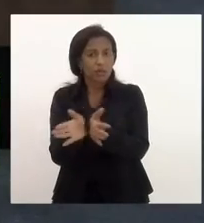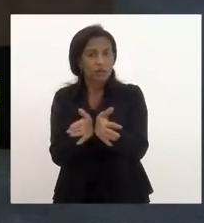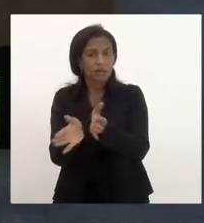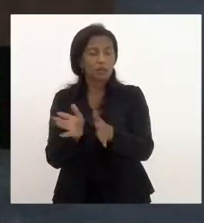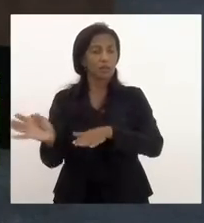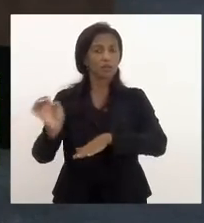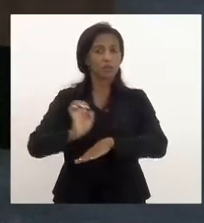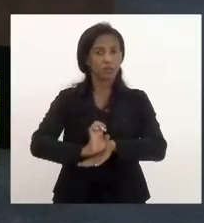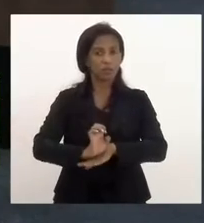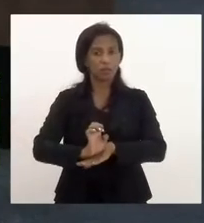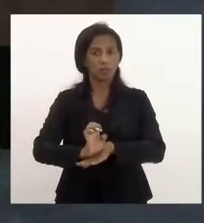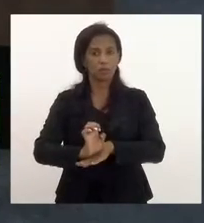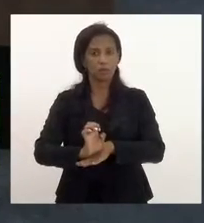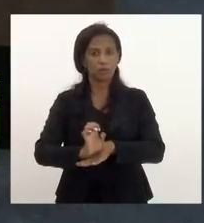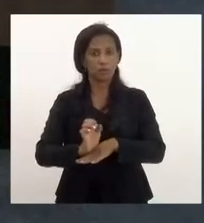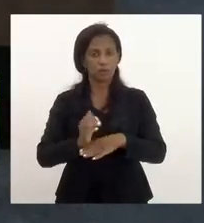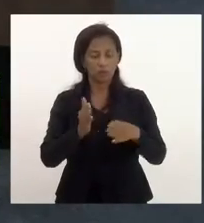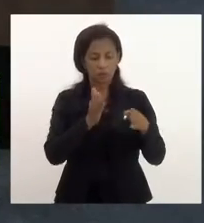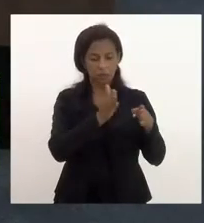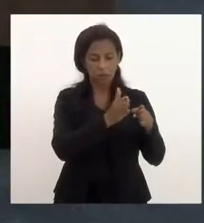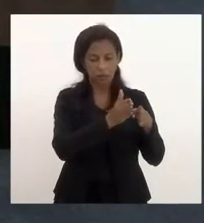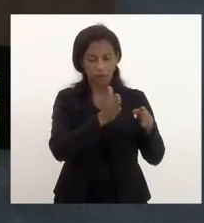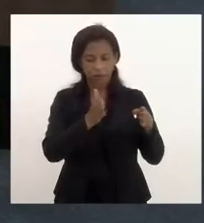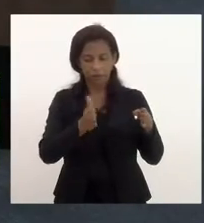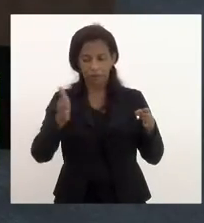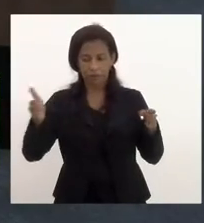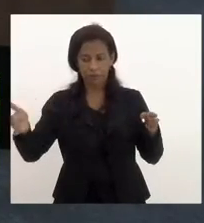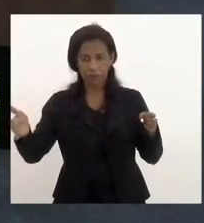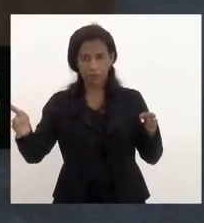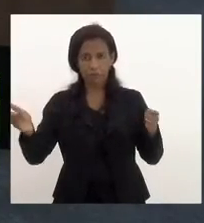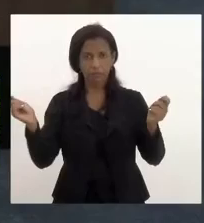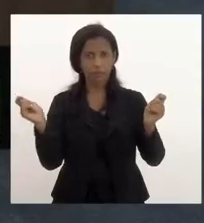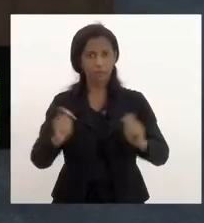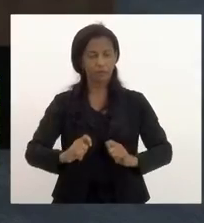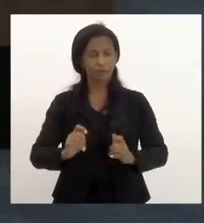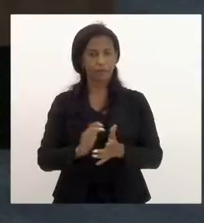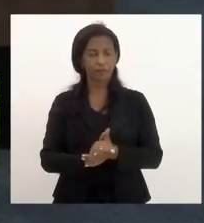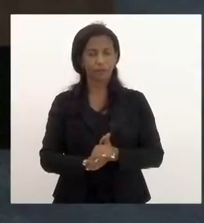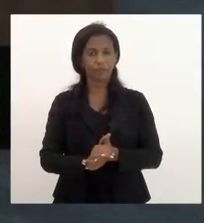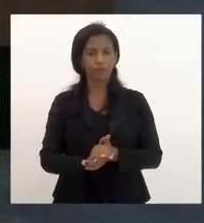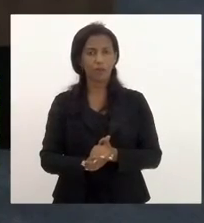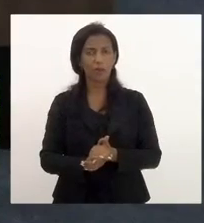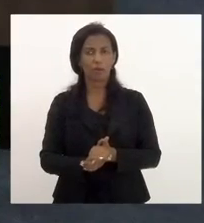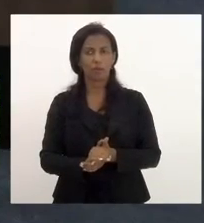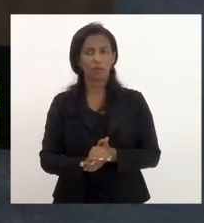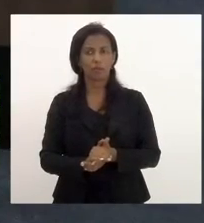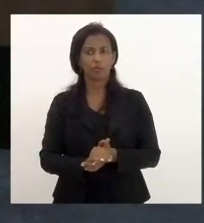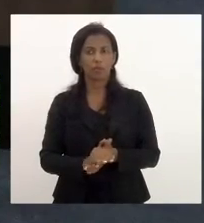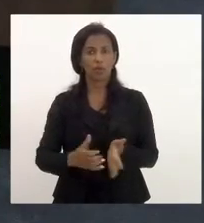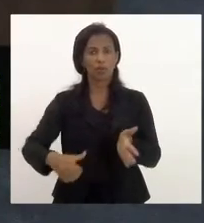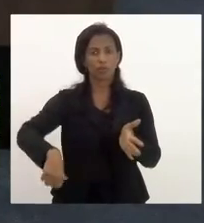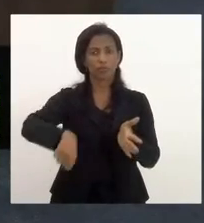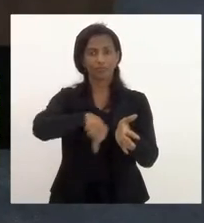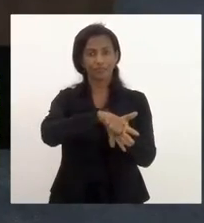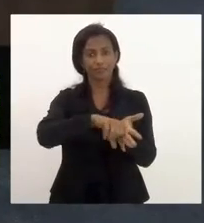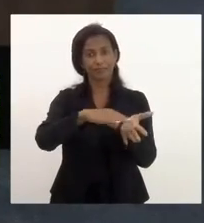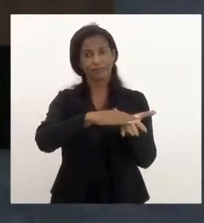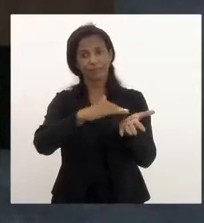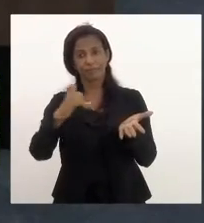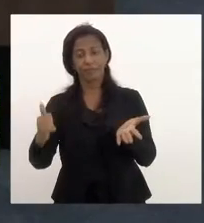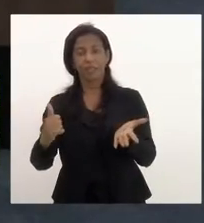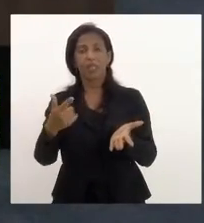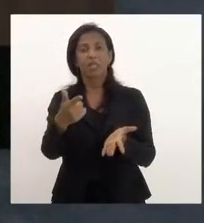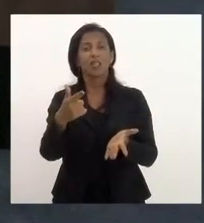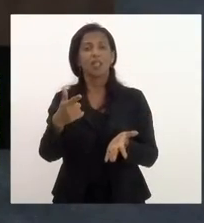que o estado a médio-longo prazo possam possam passear sair dessa dessa crise e